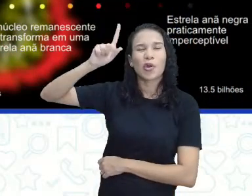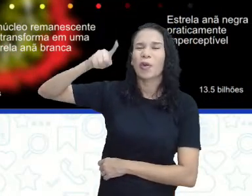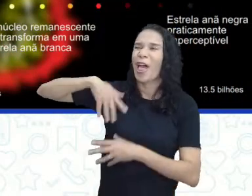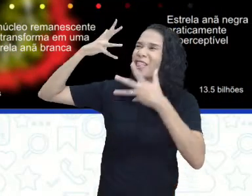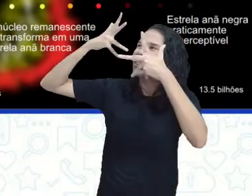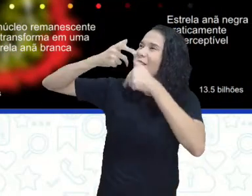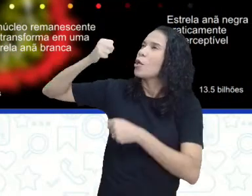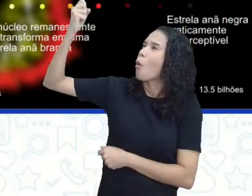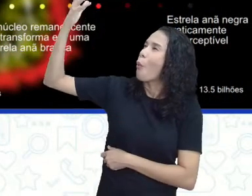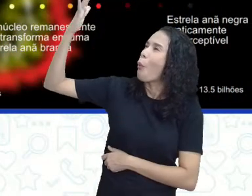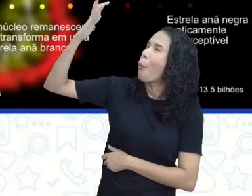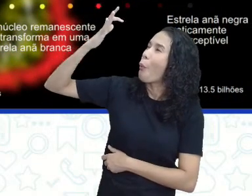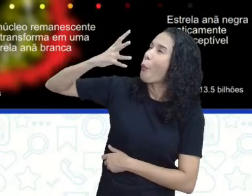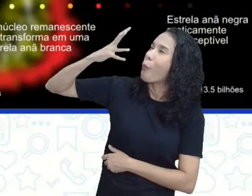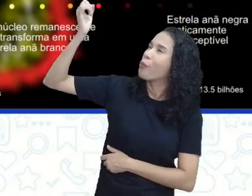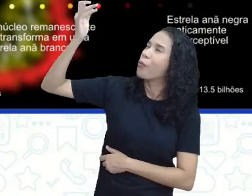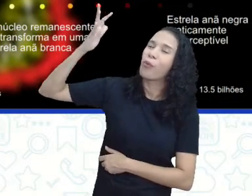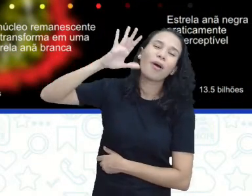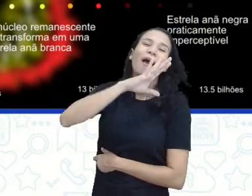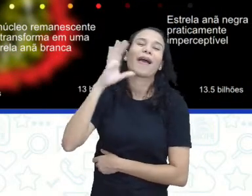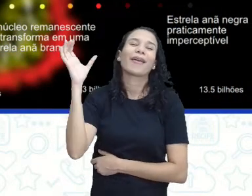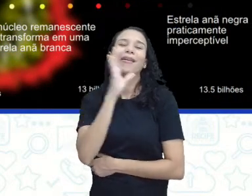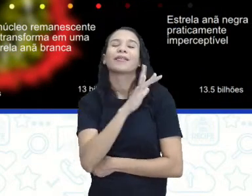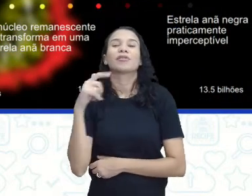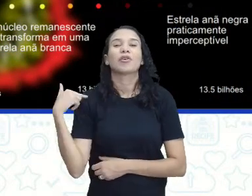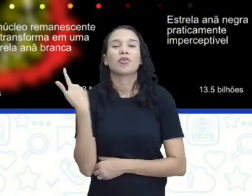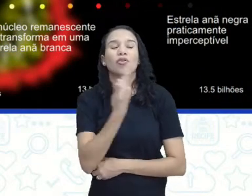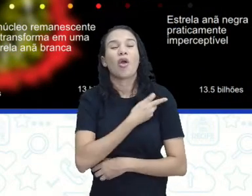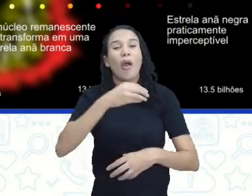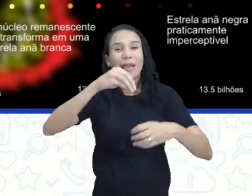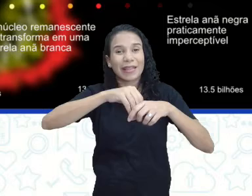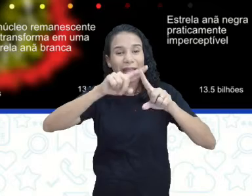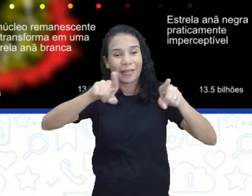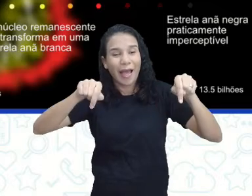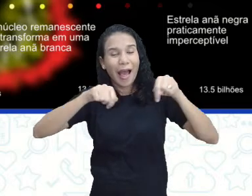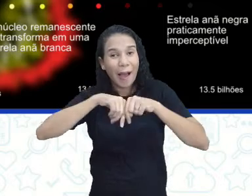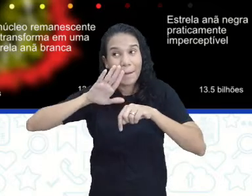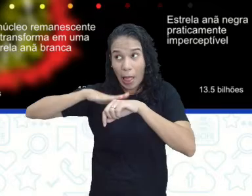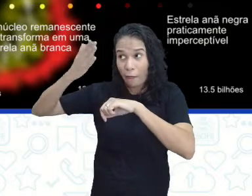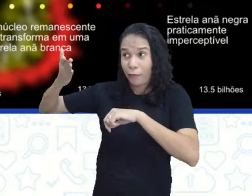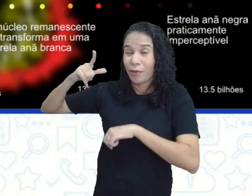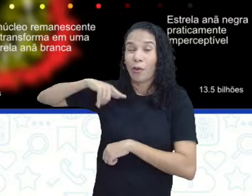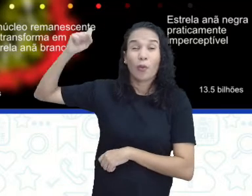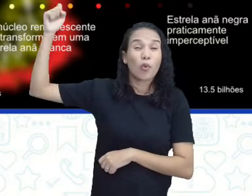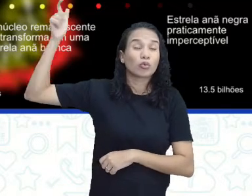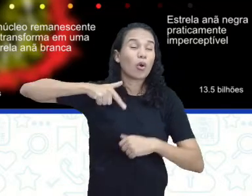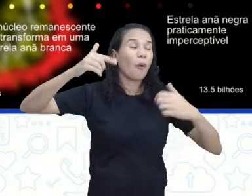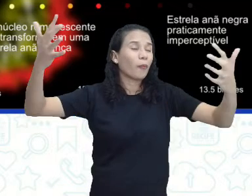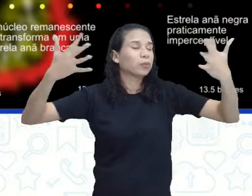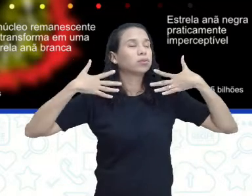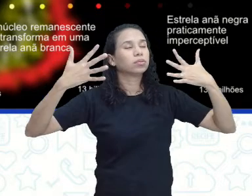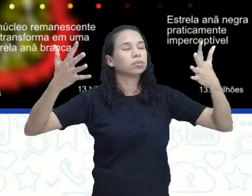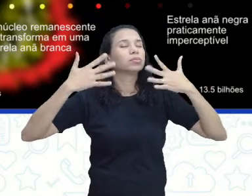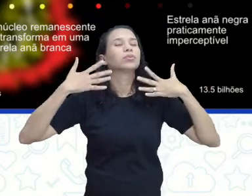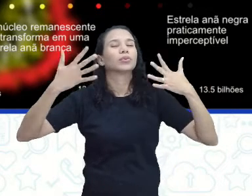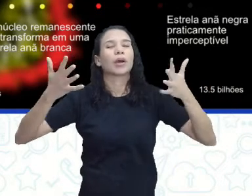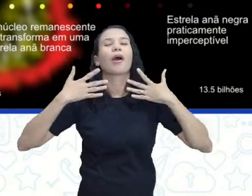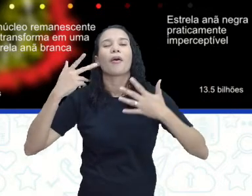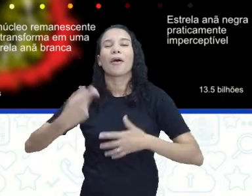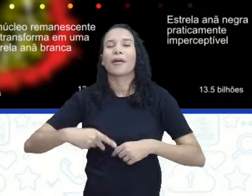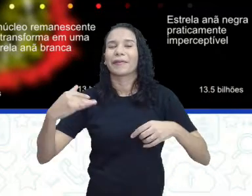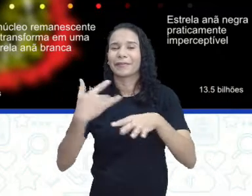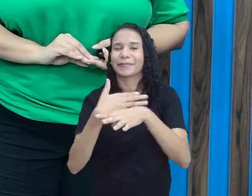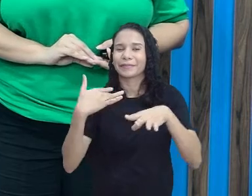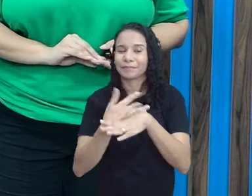que está lá brilhando lá fora, né? A gente está aqui dentro do estúdio, mas o sol está brilhando lá fora, um calor danado aqui nessa cidade, não